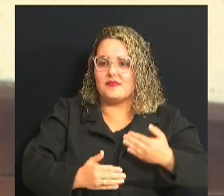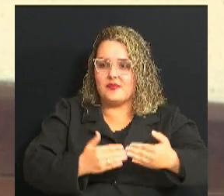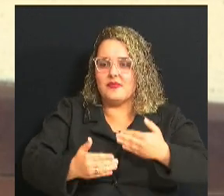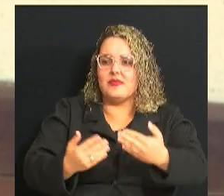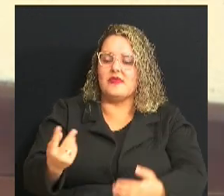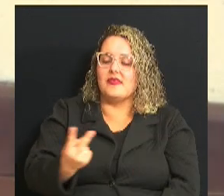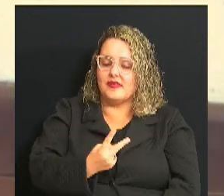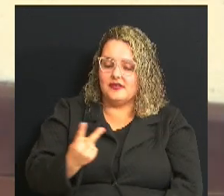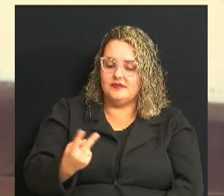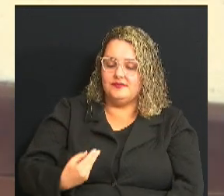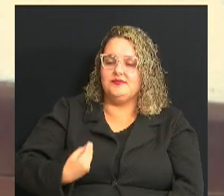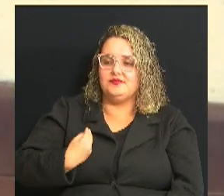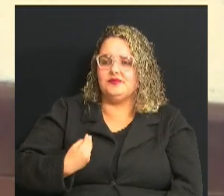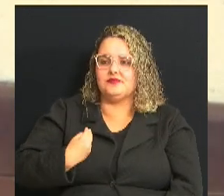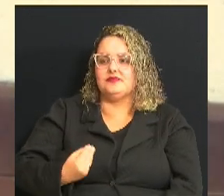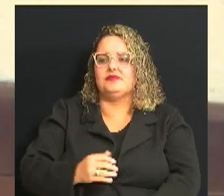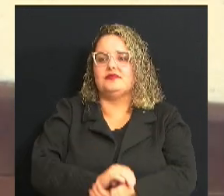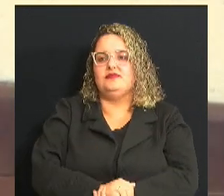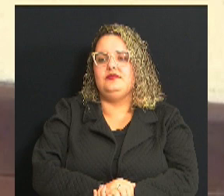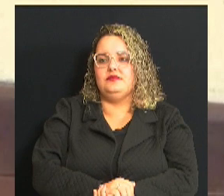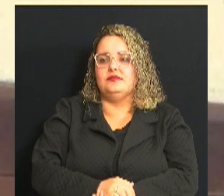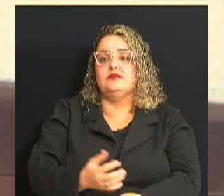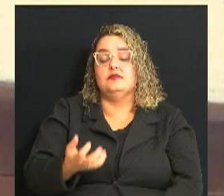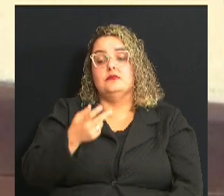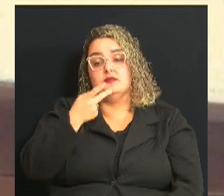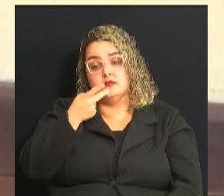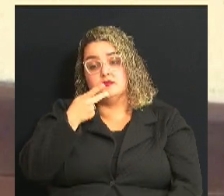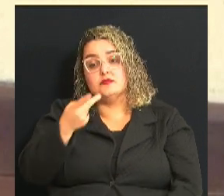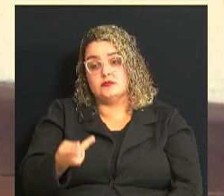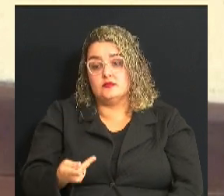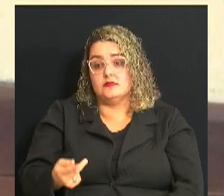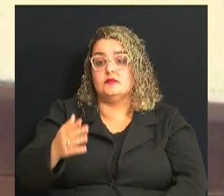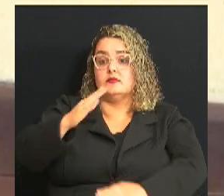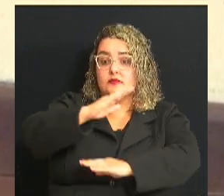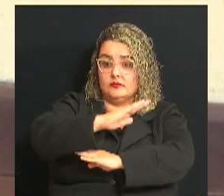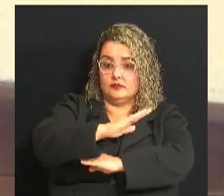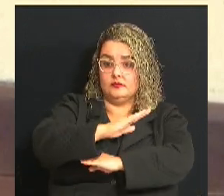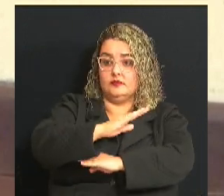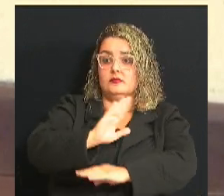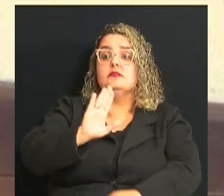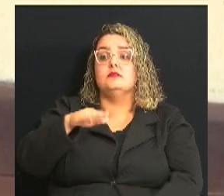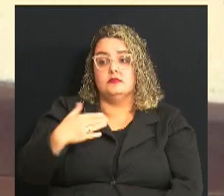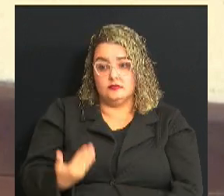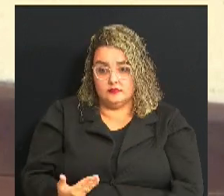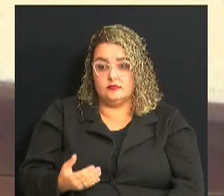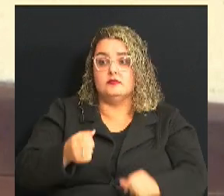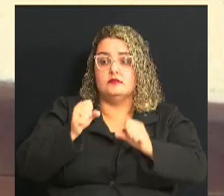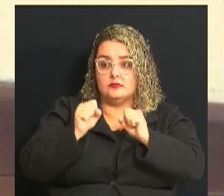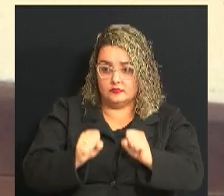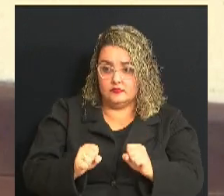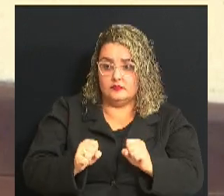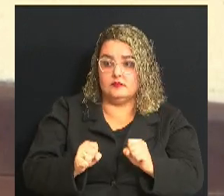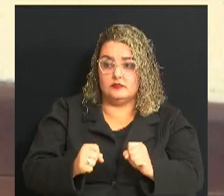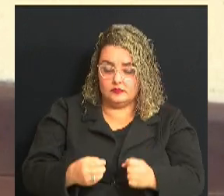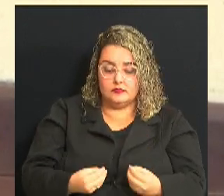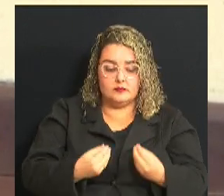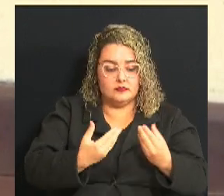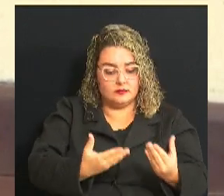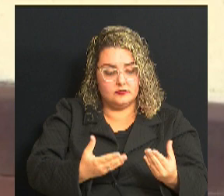ambos. Quero reafirmar que para a Câmara de Campinas é uma honra poder conceder